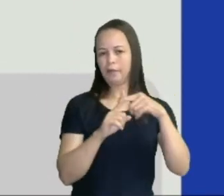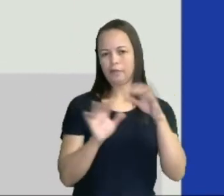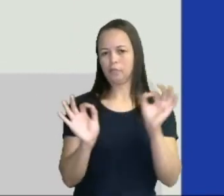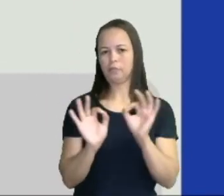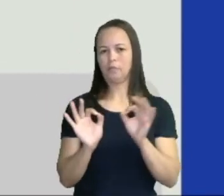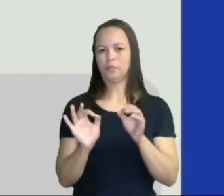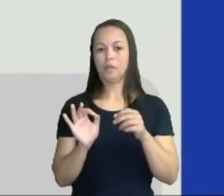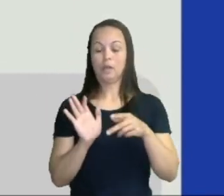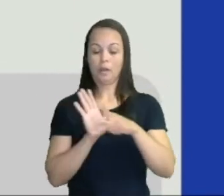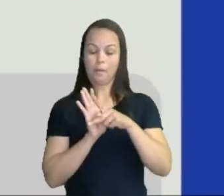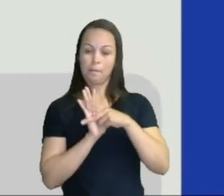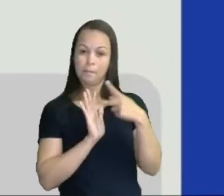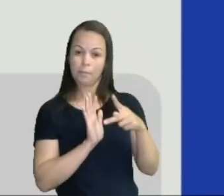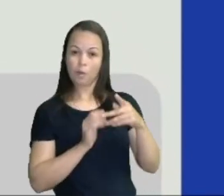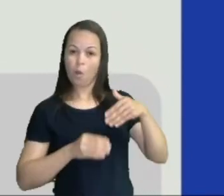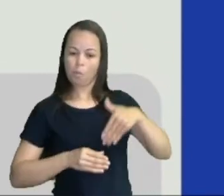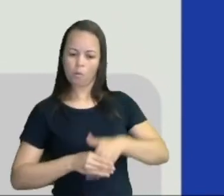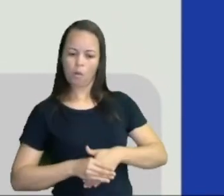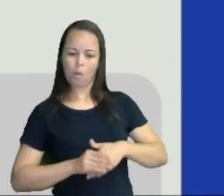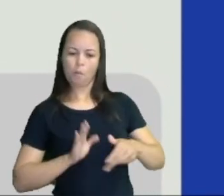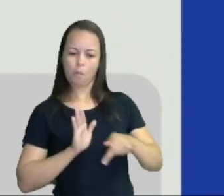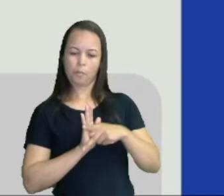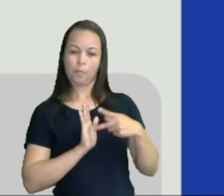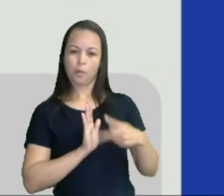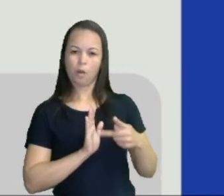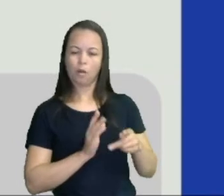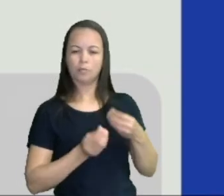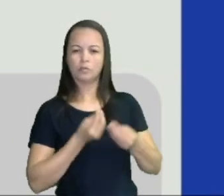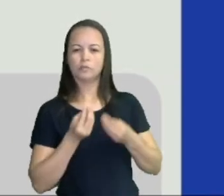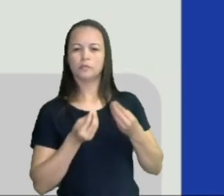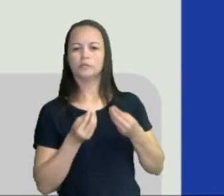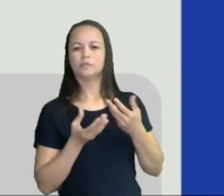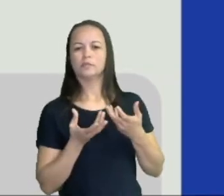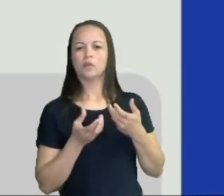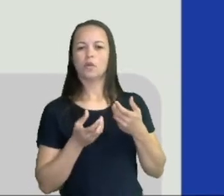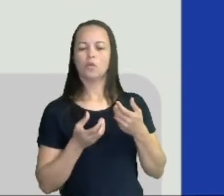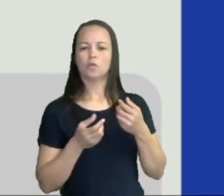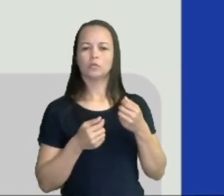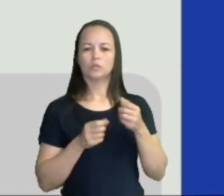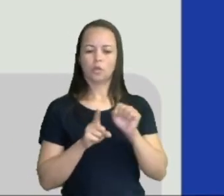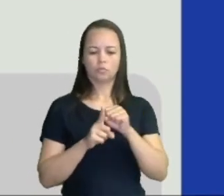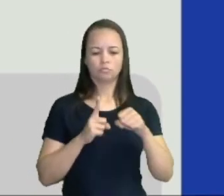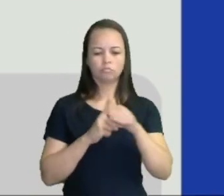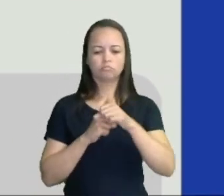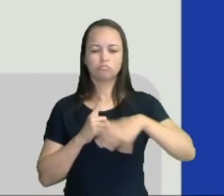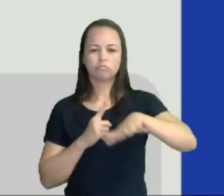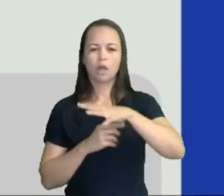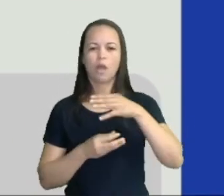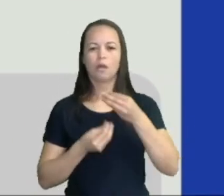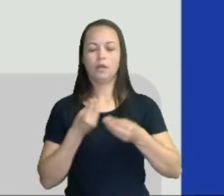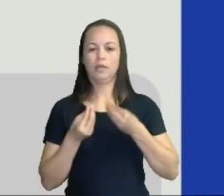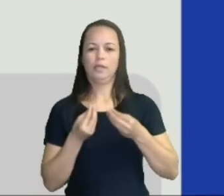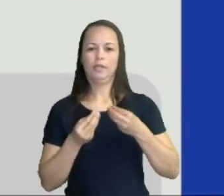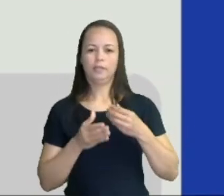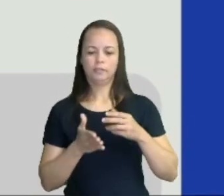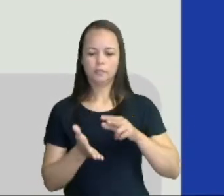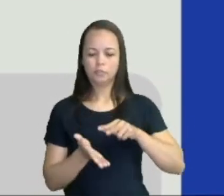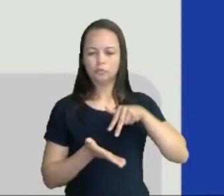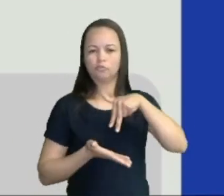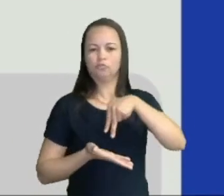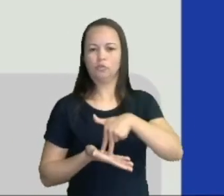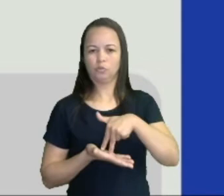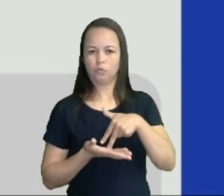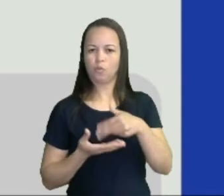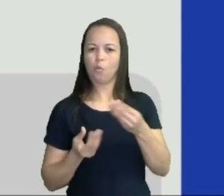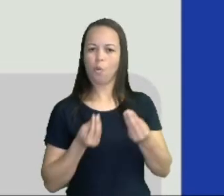Ele próprio, para corresponder aos anseios sociais, ele se institui